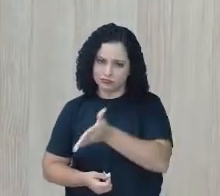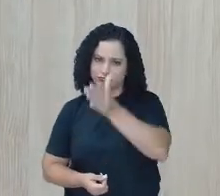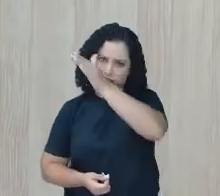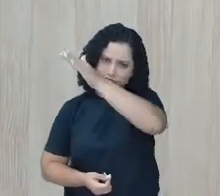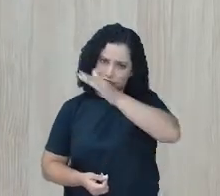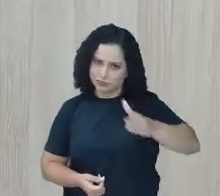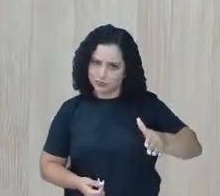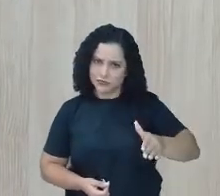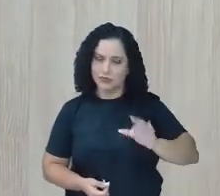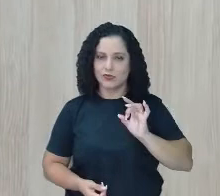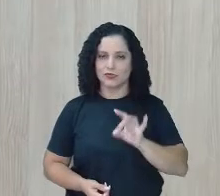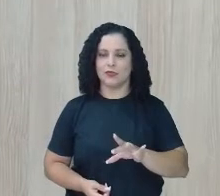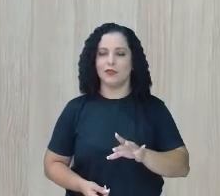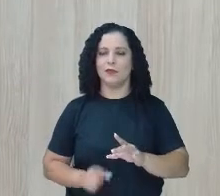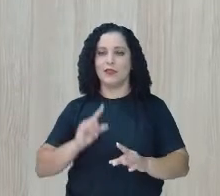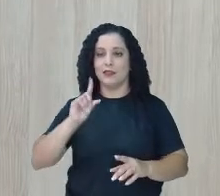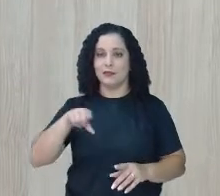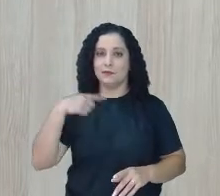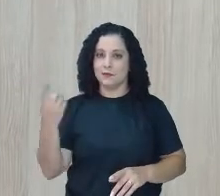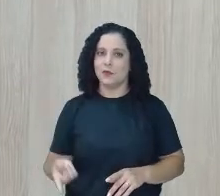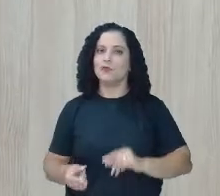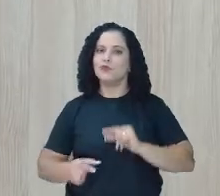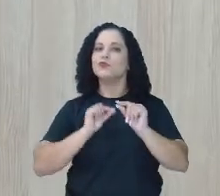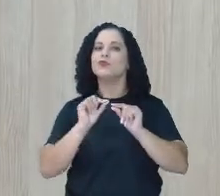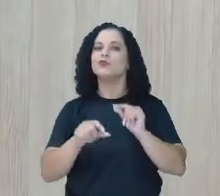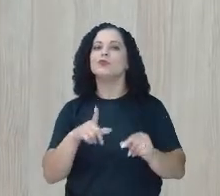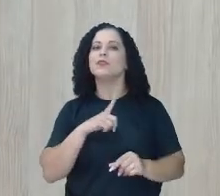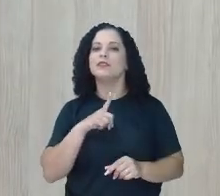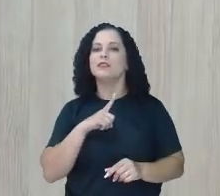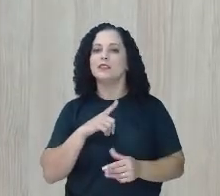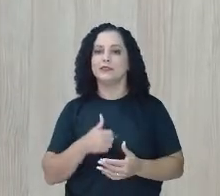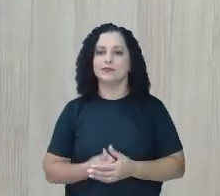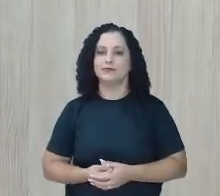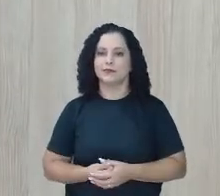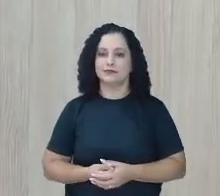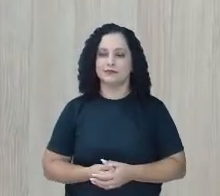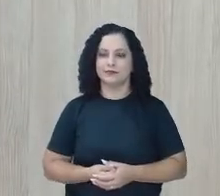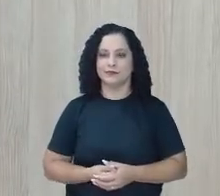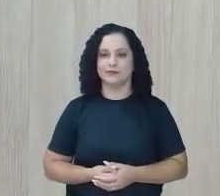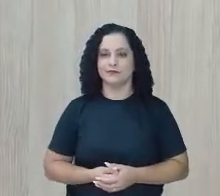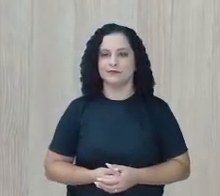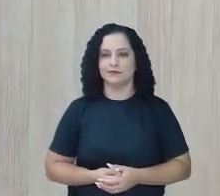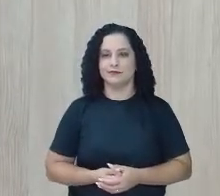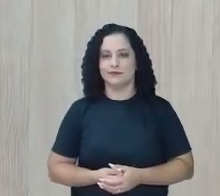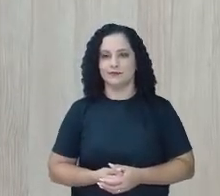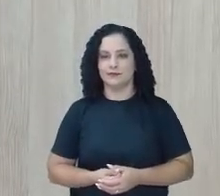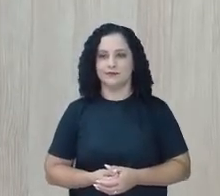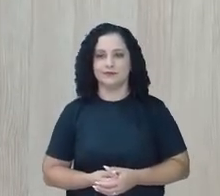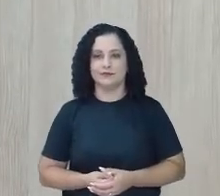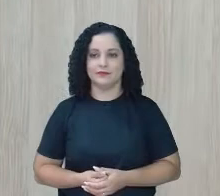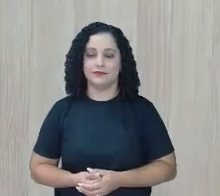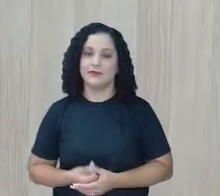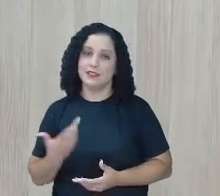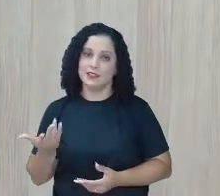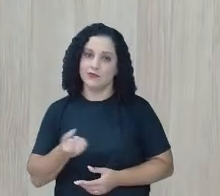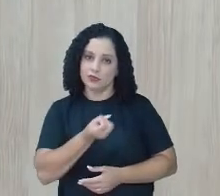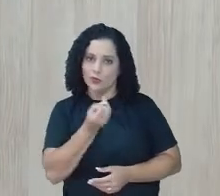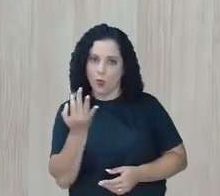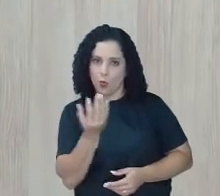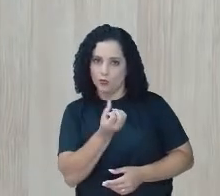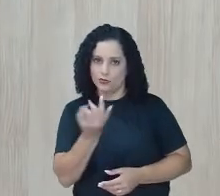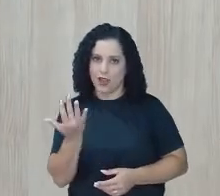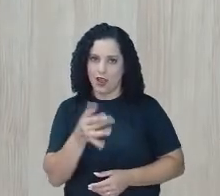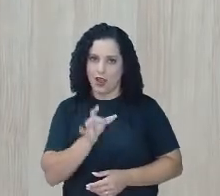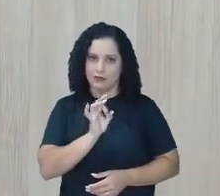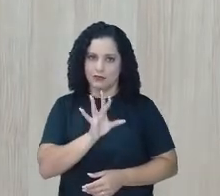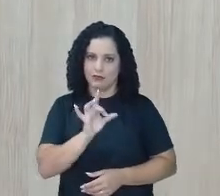outros polígonos, tá certo? Então, deixa eu avançar aqui essa partezinha do quadrado. Ó, se a gente fosse contar de cada um dos vértices, a